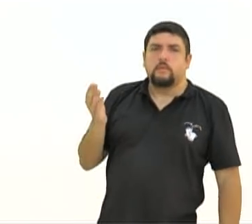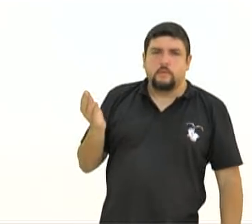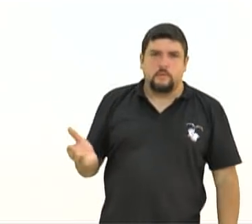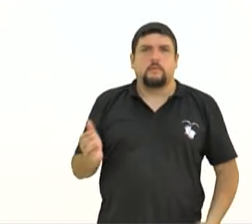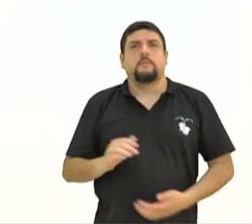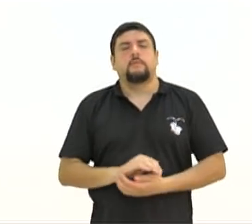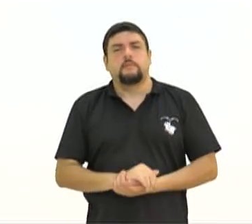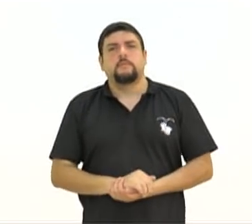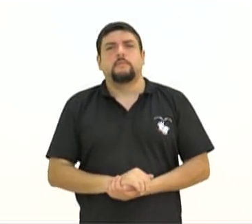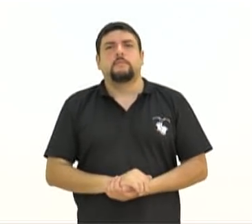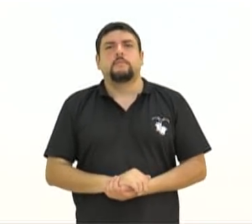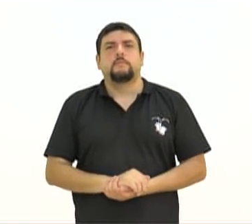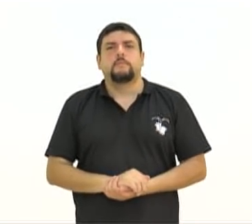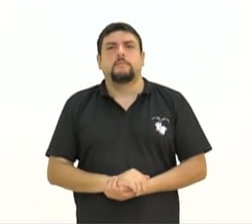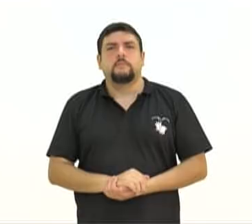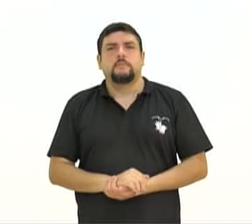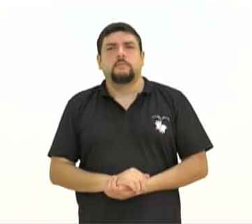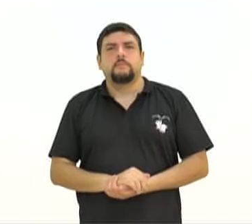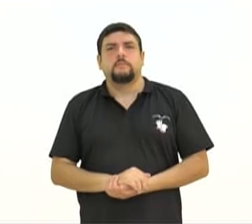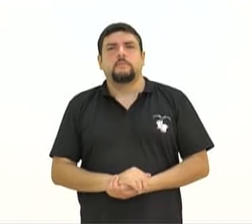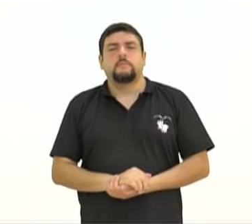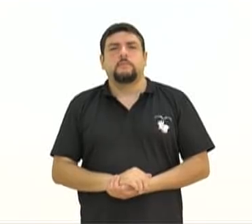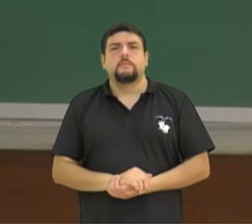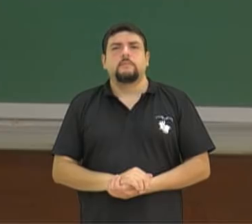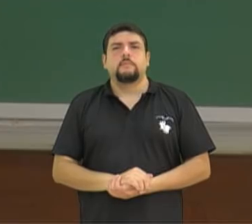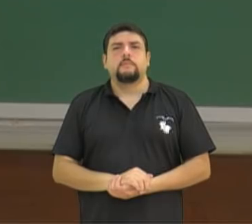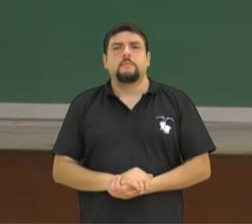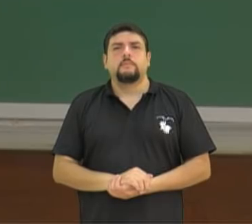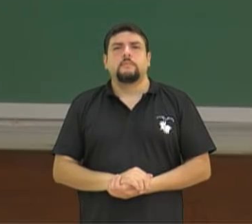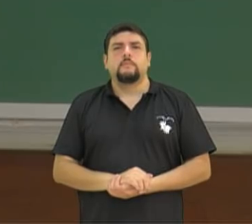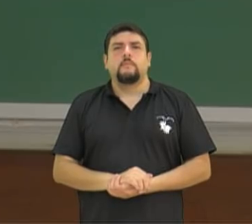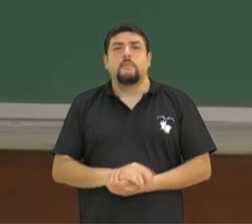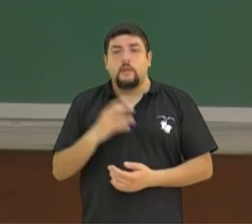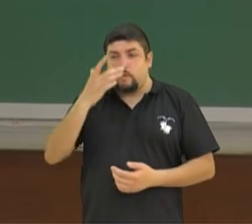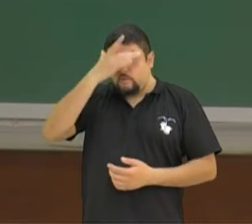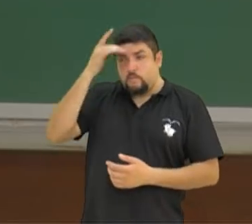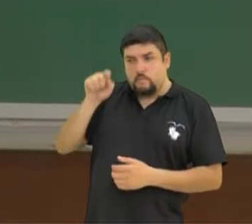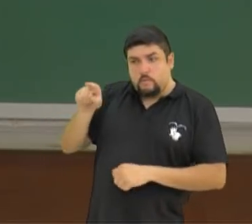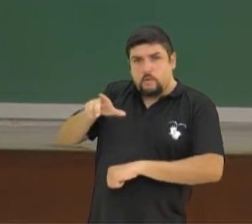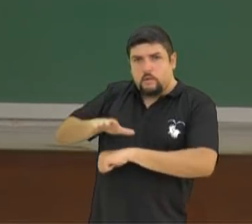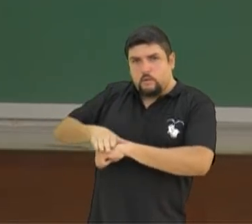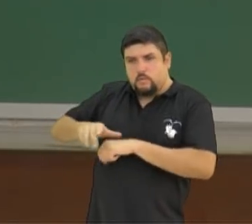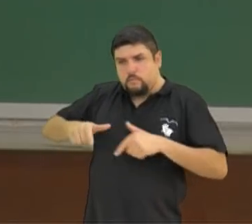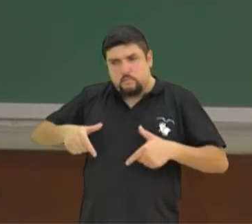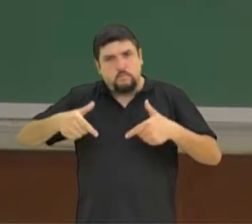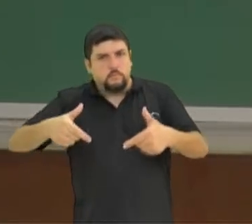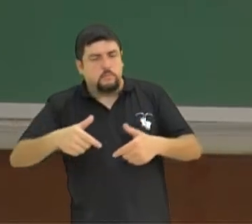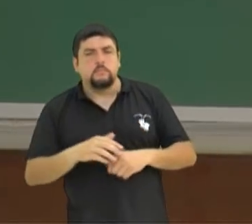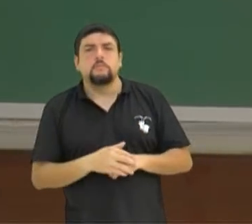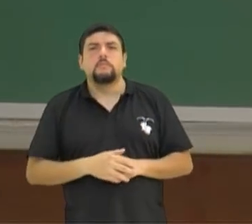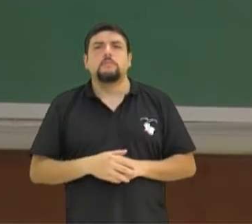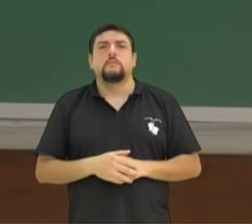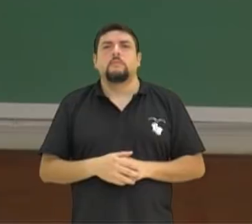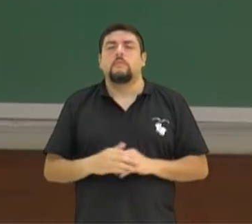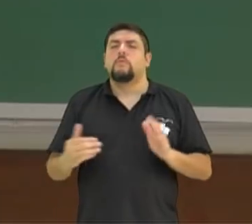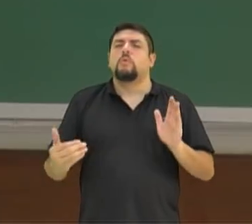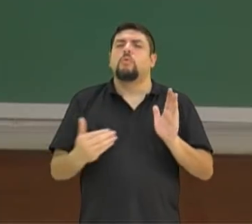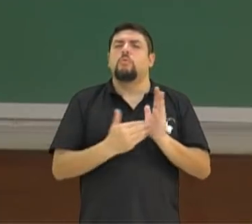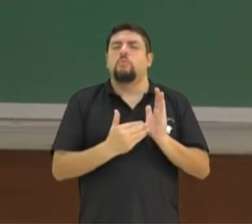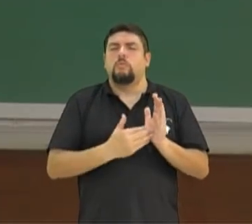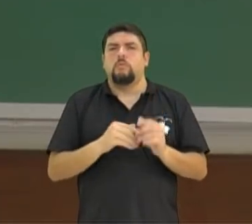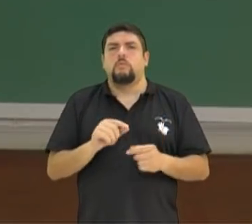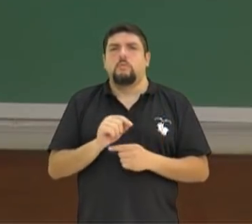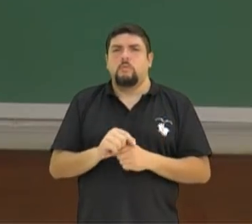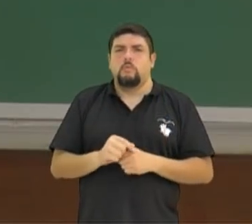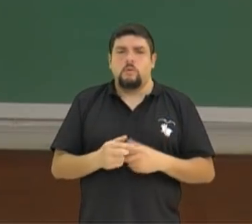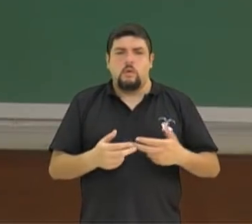no caso aqui, dirige, certo? Que pega no volante. A pessoa que age, né? O agente. No último exemplo, a gente tem a coisa